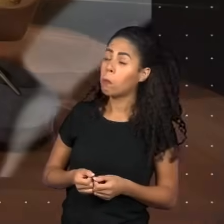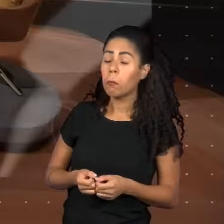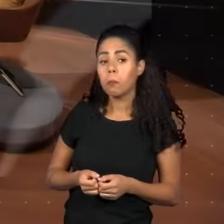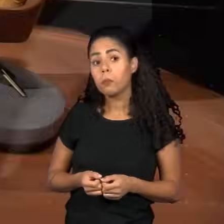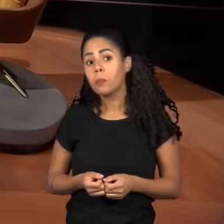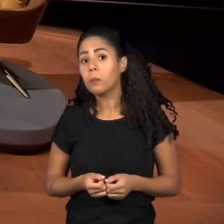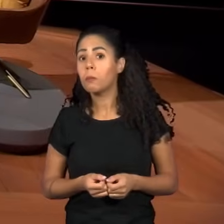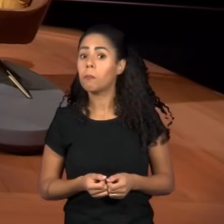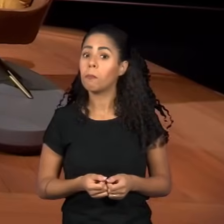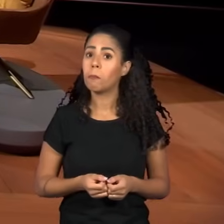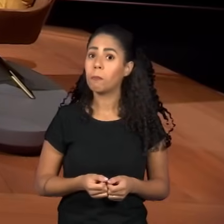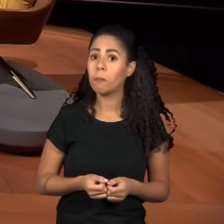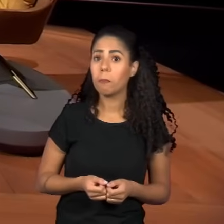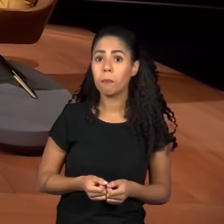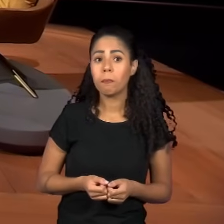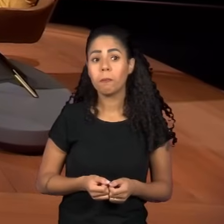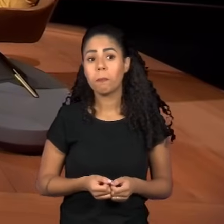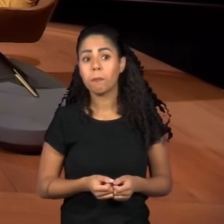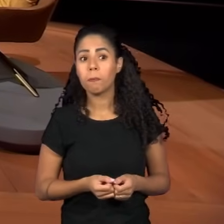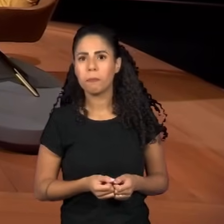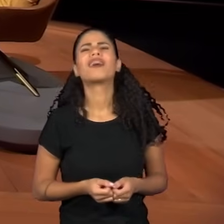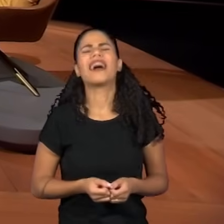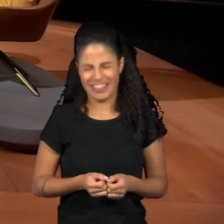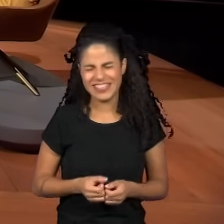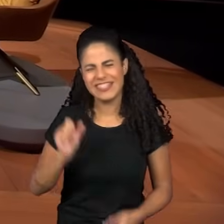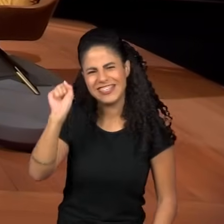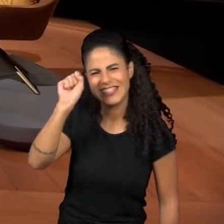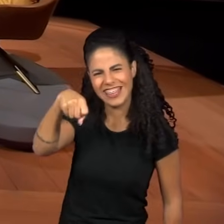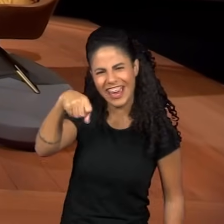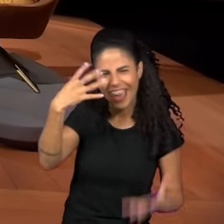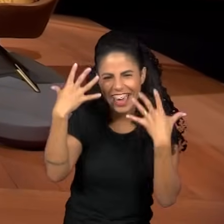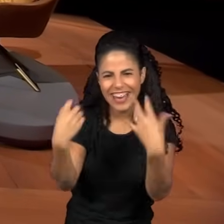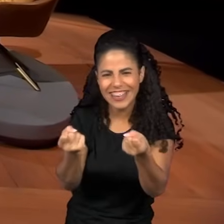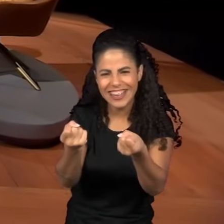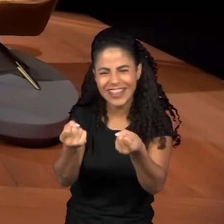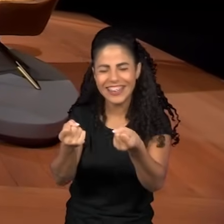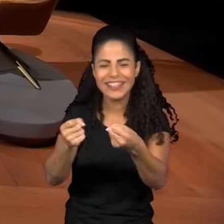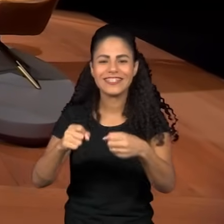Será? Suspense. Claro que casa!